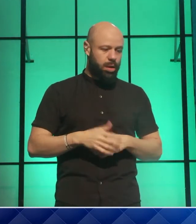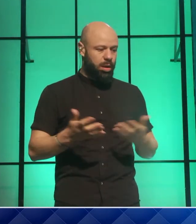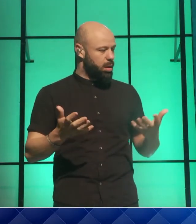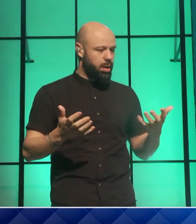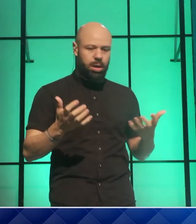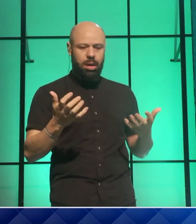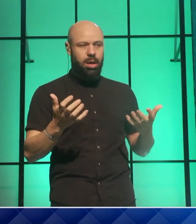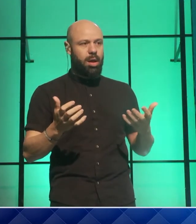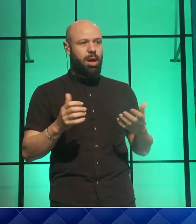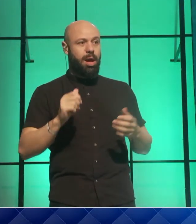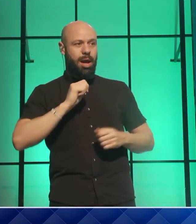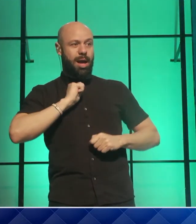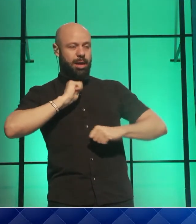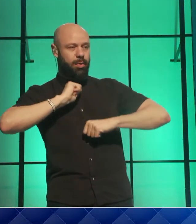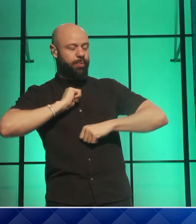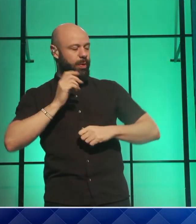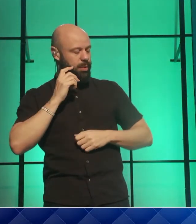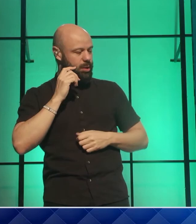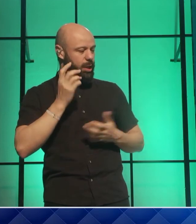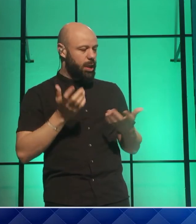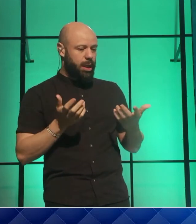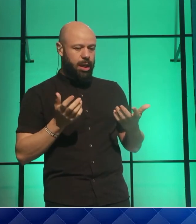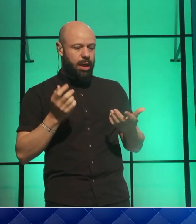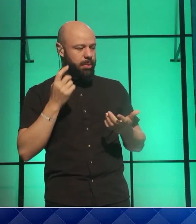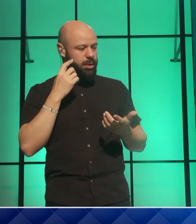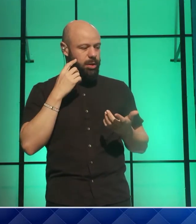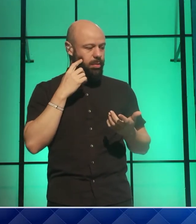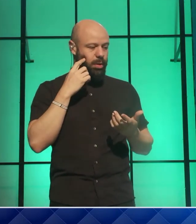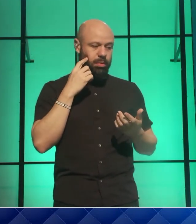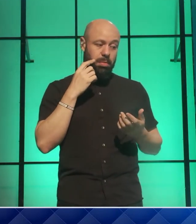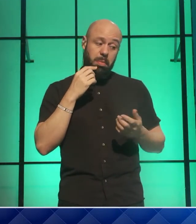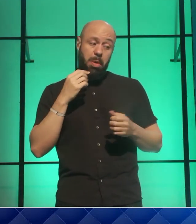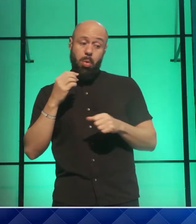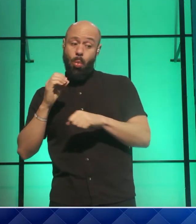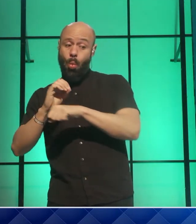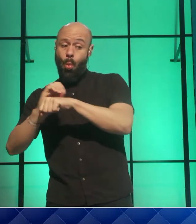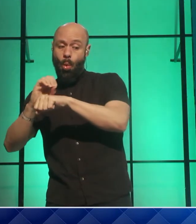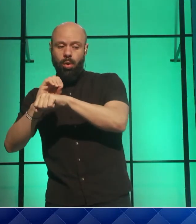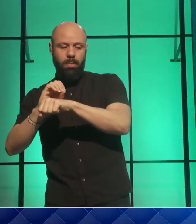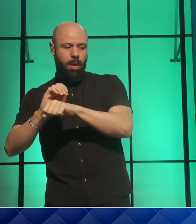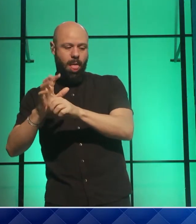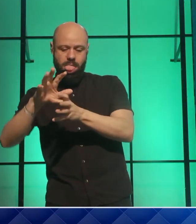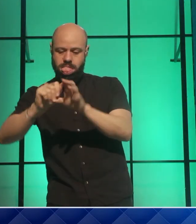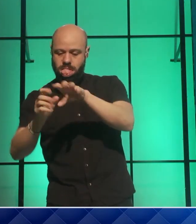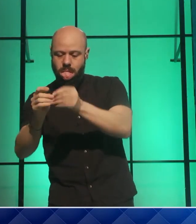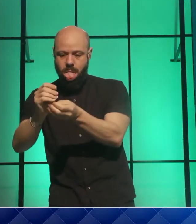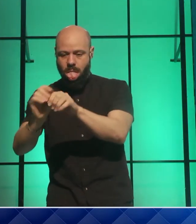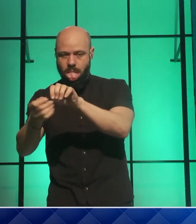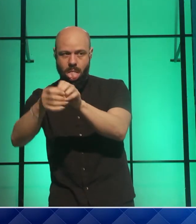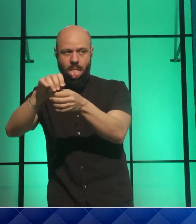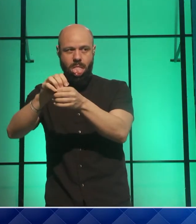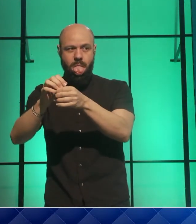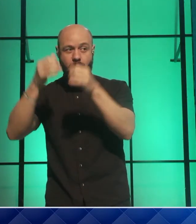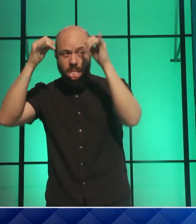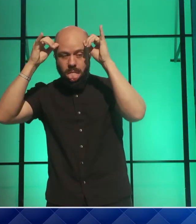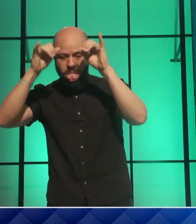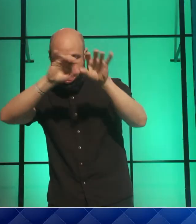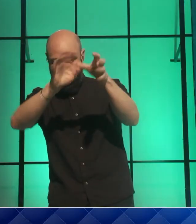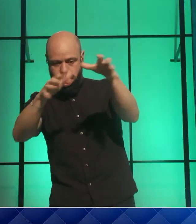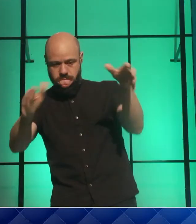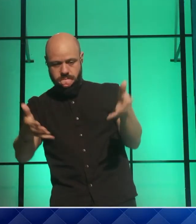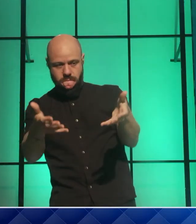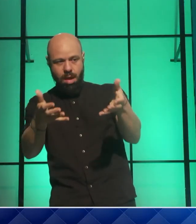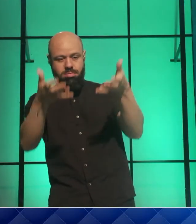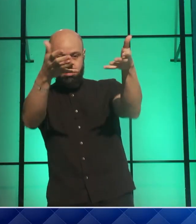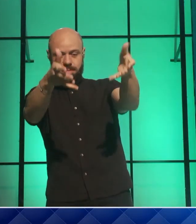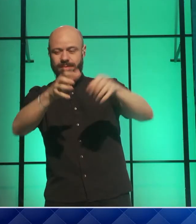povo, pegou algumas peças de ouro, fundiu e fez um bezerro de ouro. E o povo